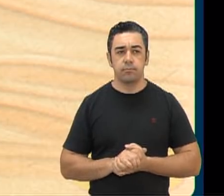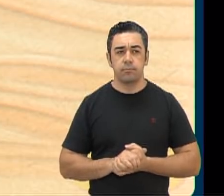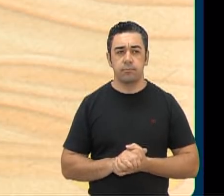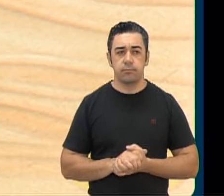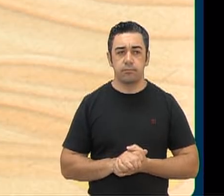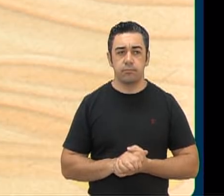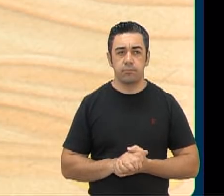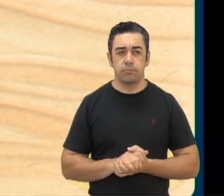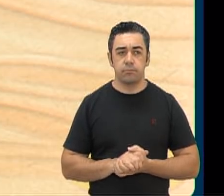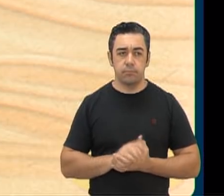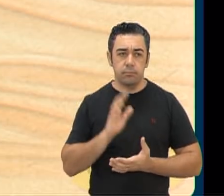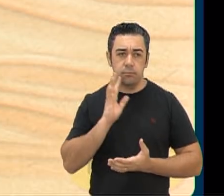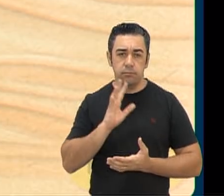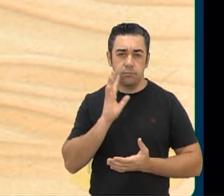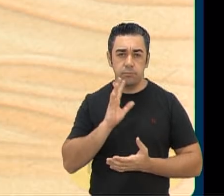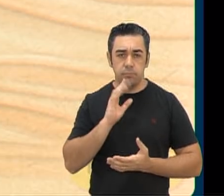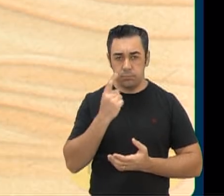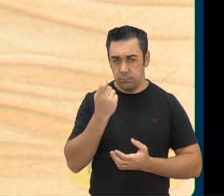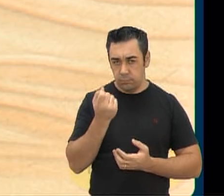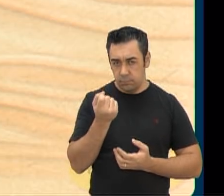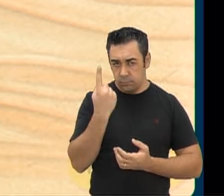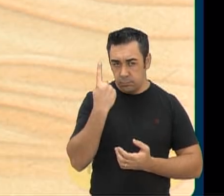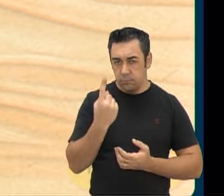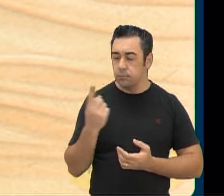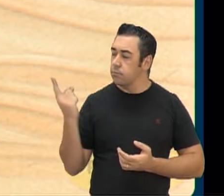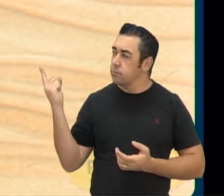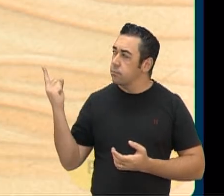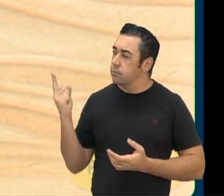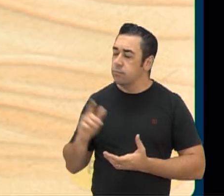Ó, tá tomando forma a figura, bem interessante, né?